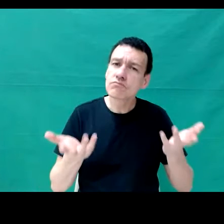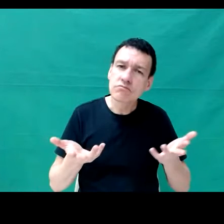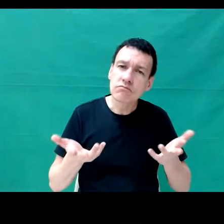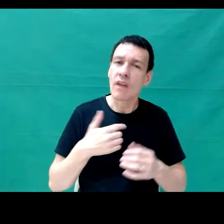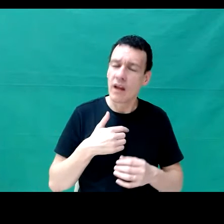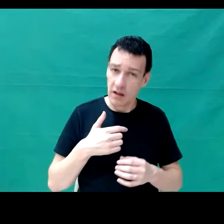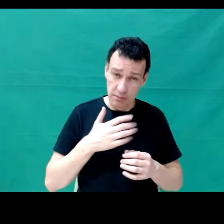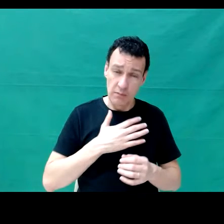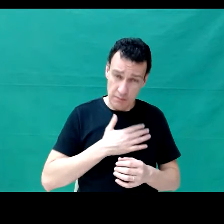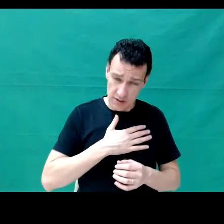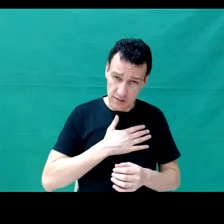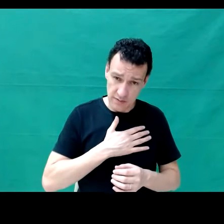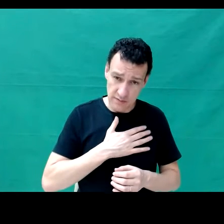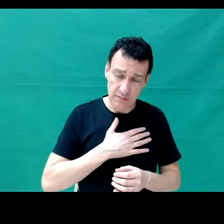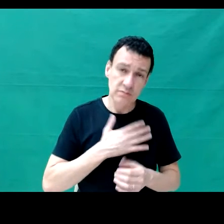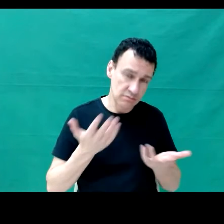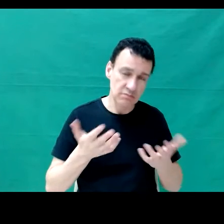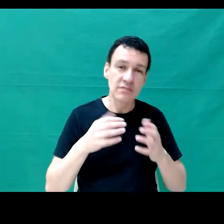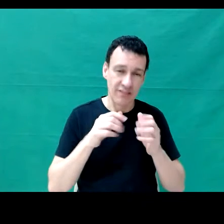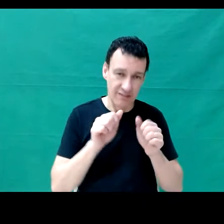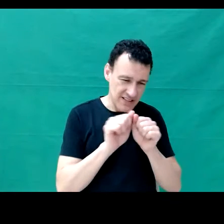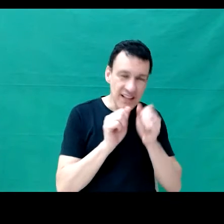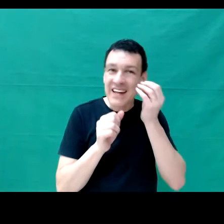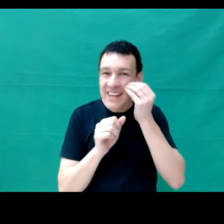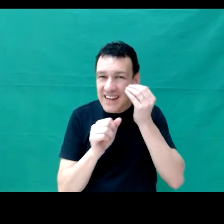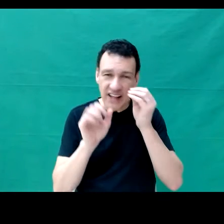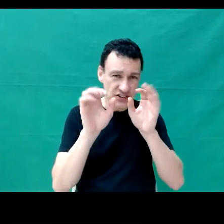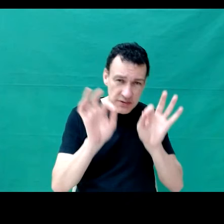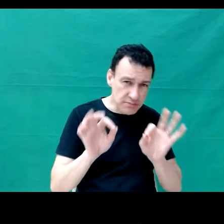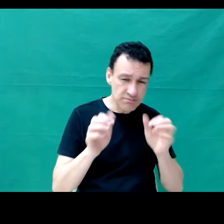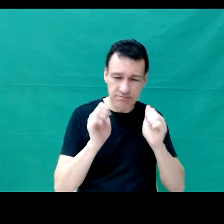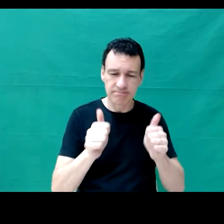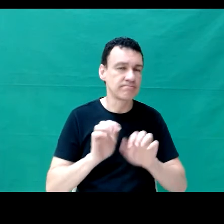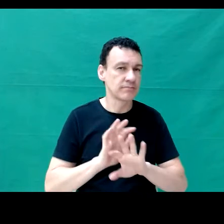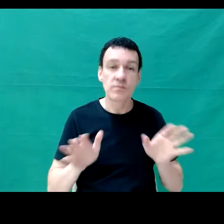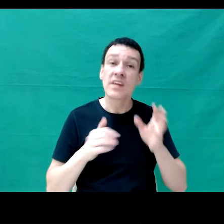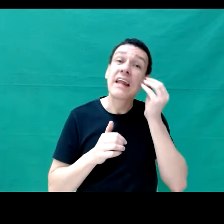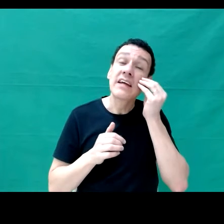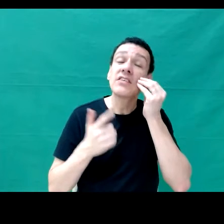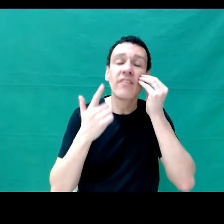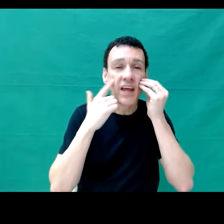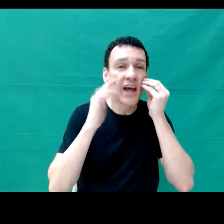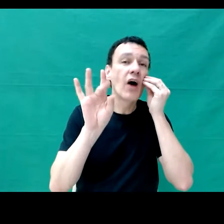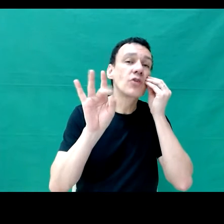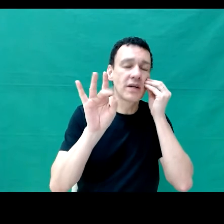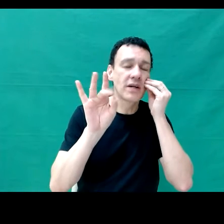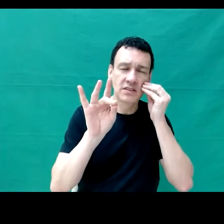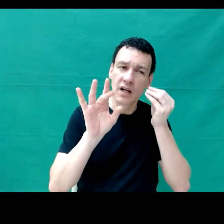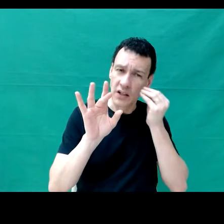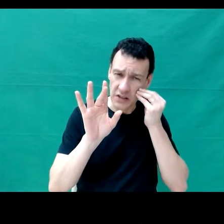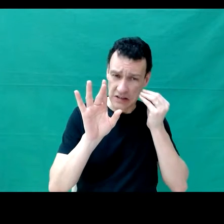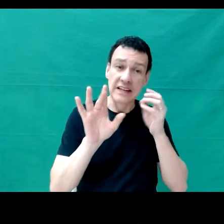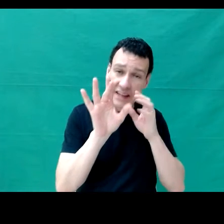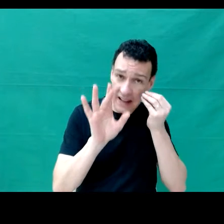em automatizar meus casos de testes, né? A automação, pessoal, ela não vem para substituir o